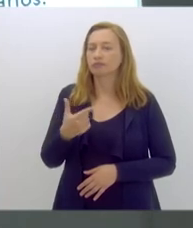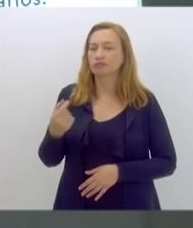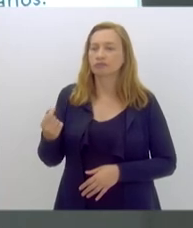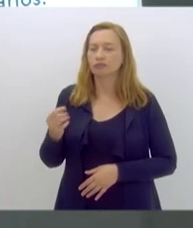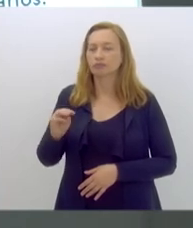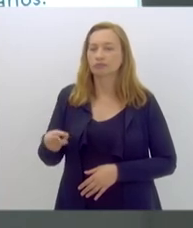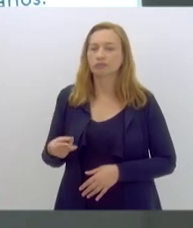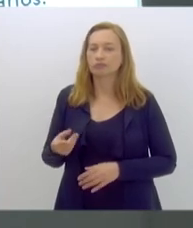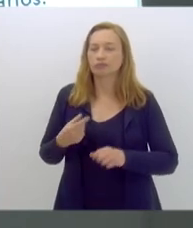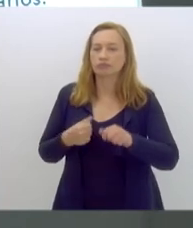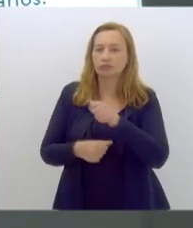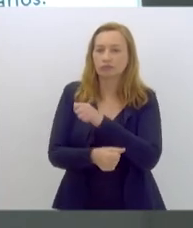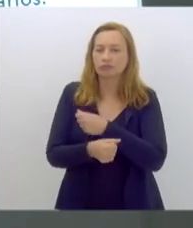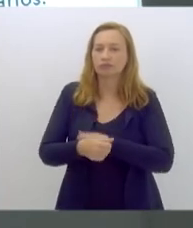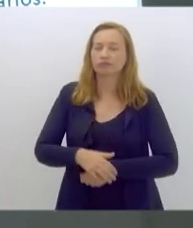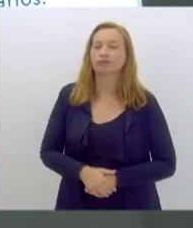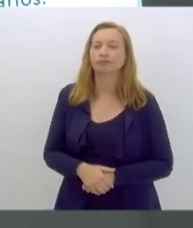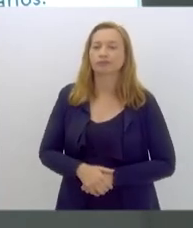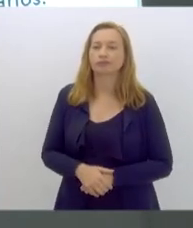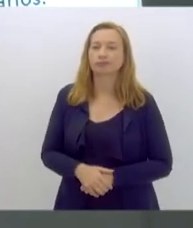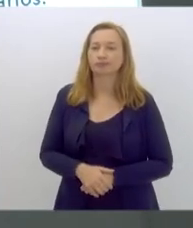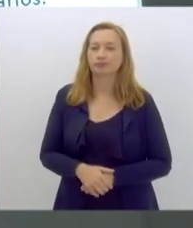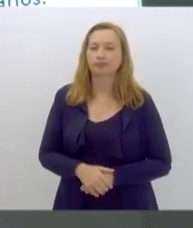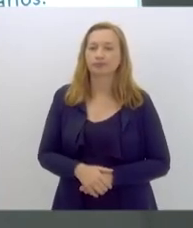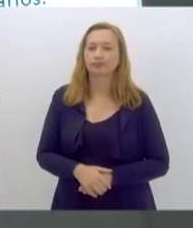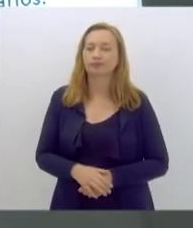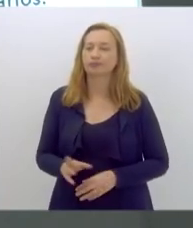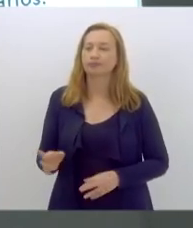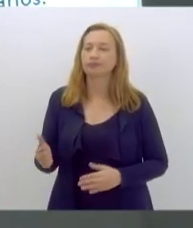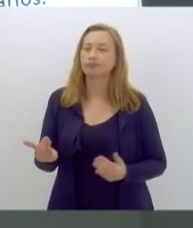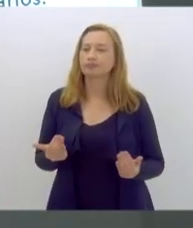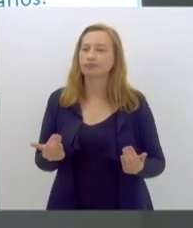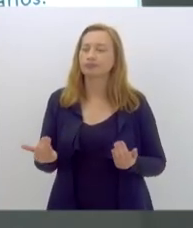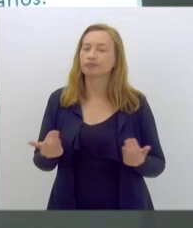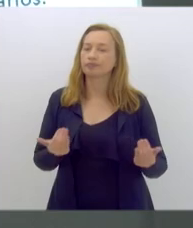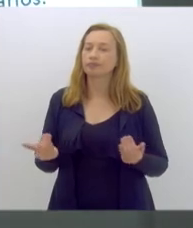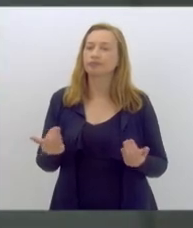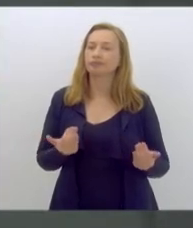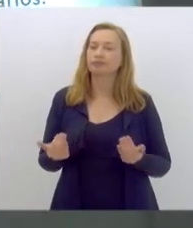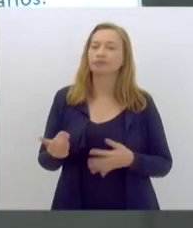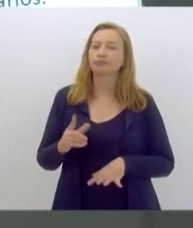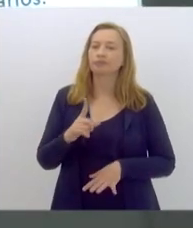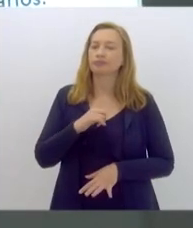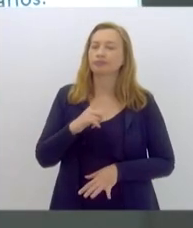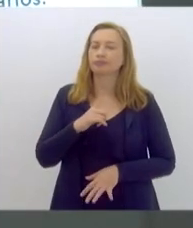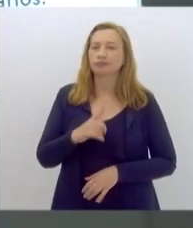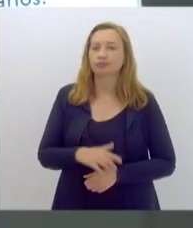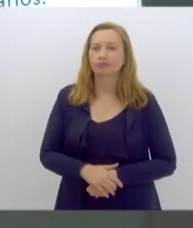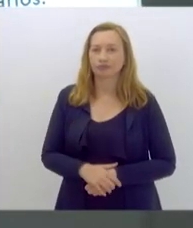de investimentos associado a isso nós temos